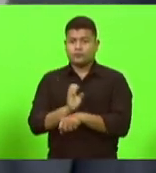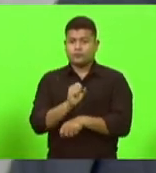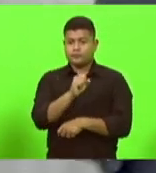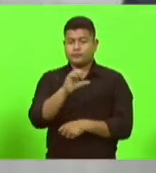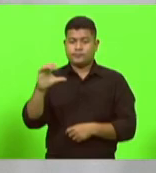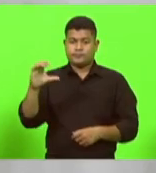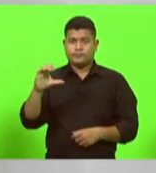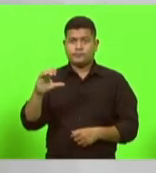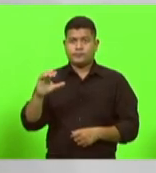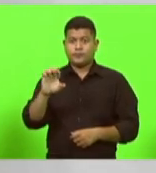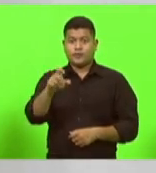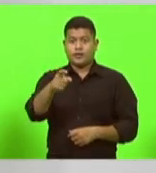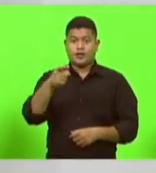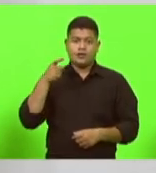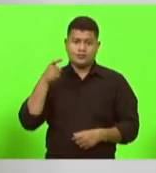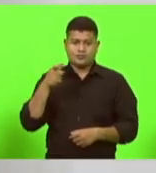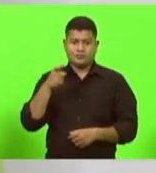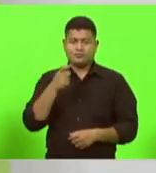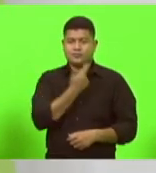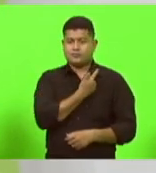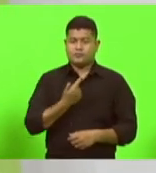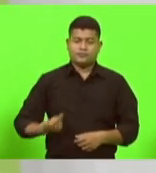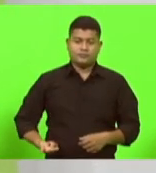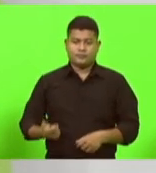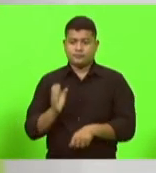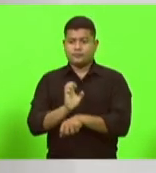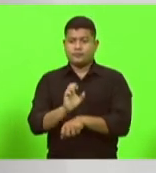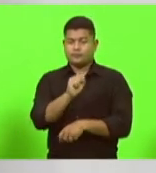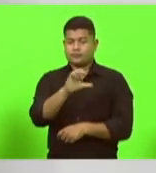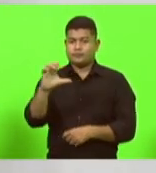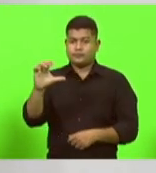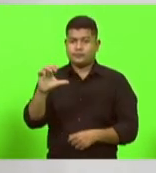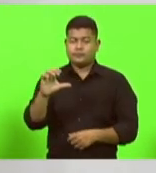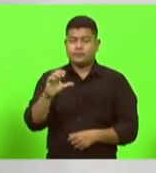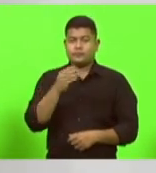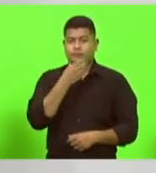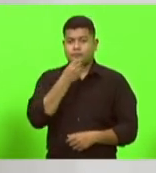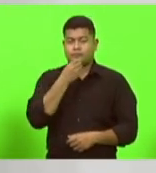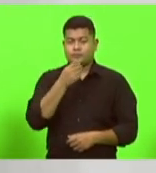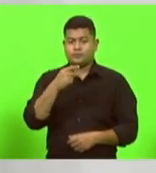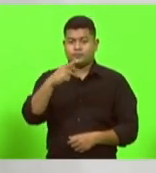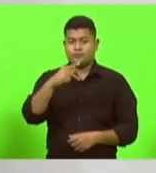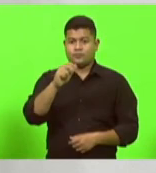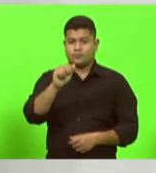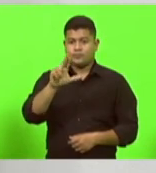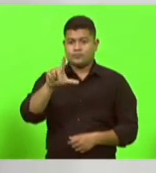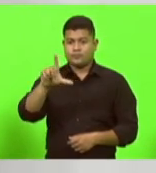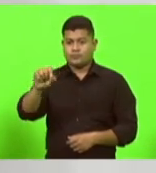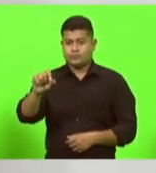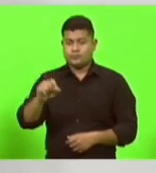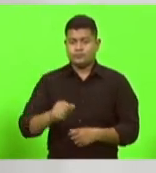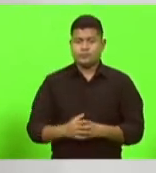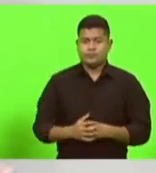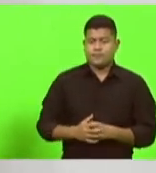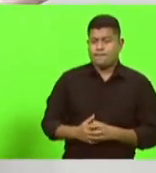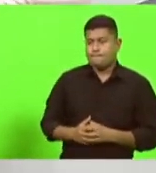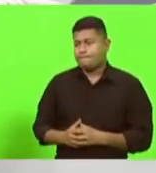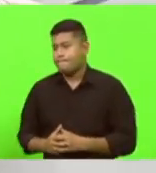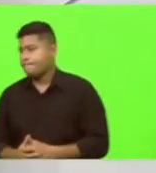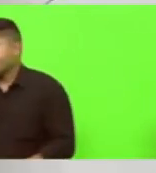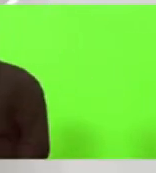Catarina, ex-governador do Estado de Santa Catarina, doutor Paulo Afonso Evangelista Vieira.